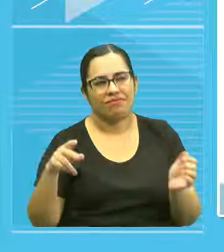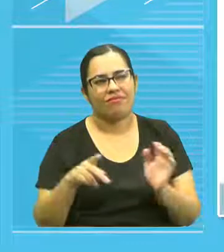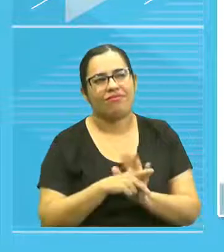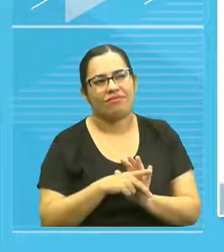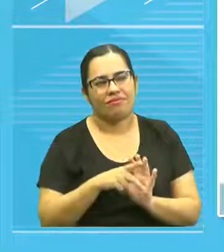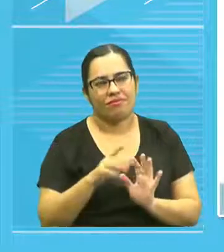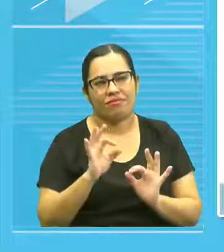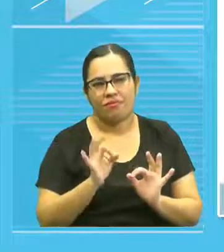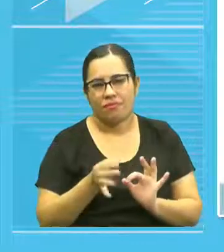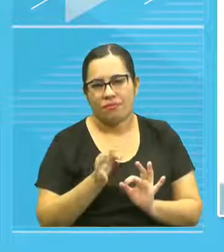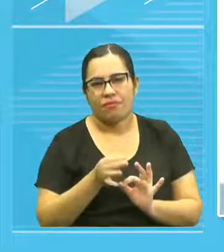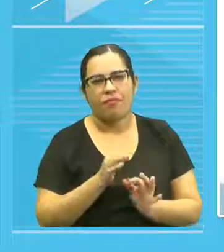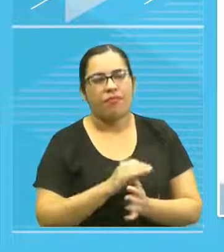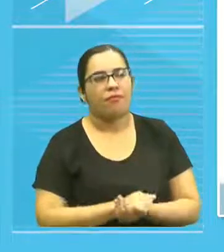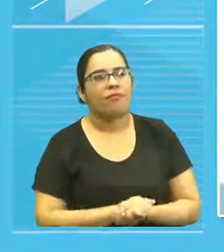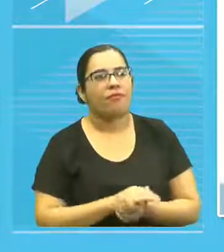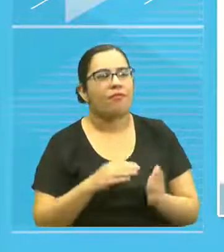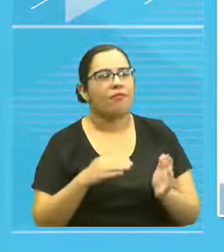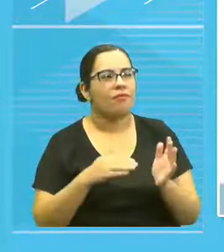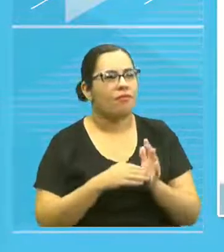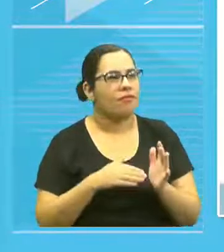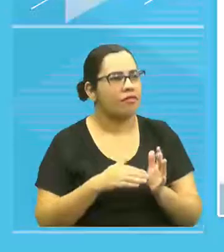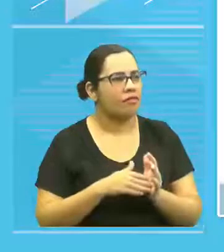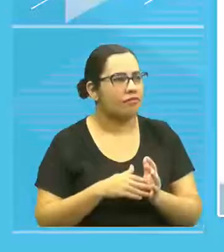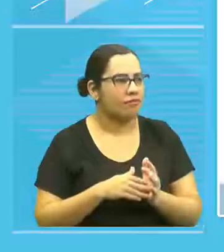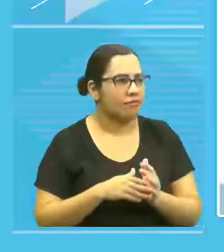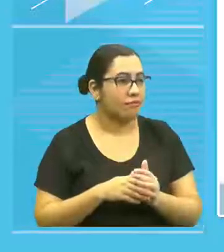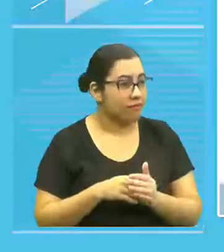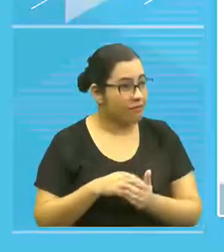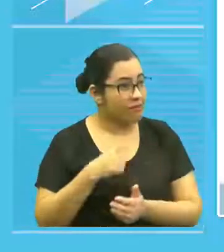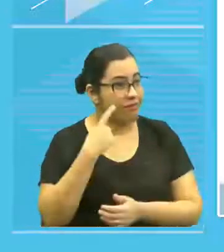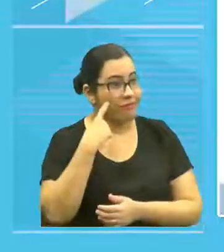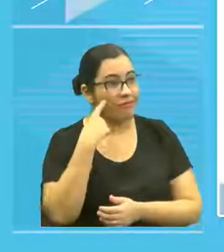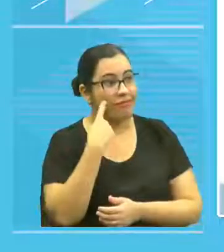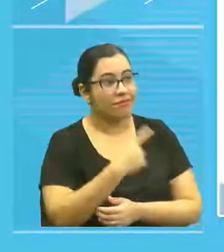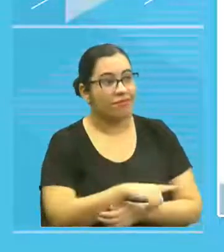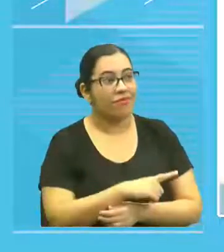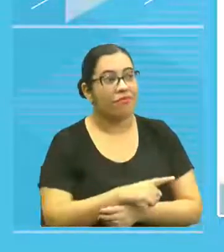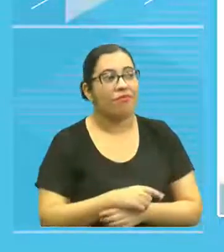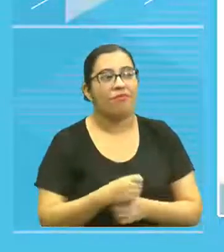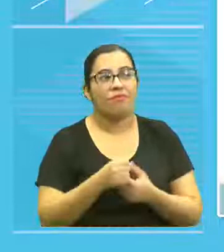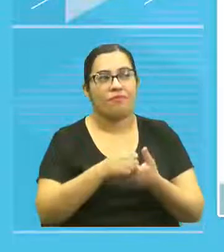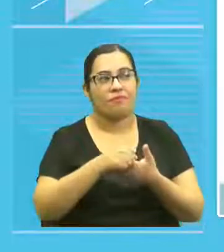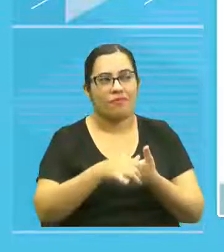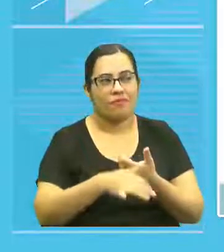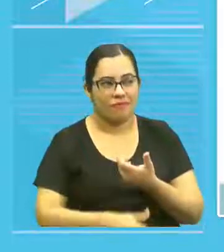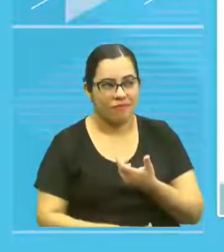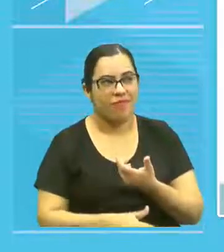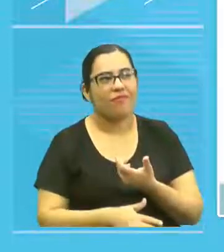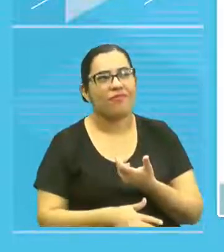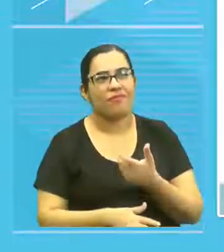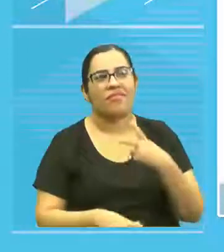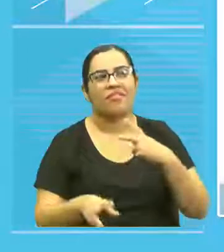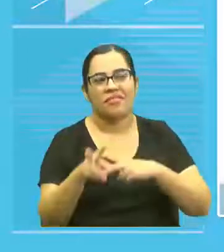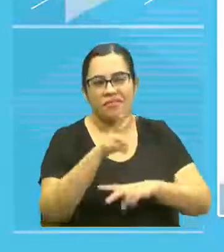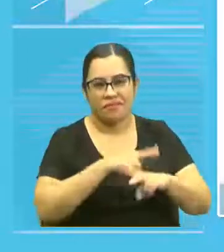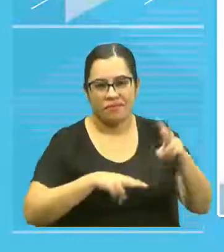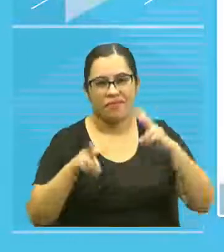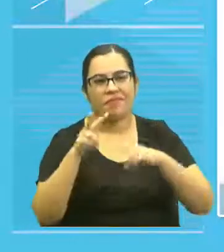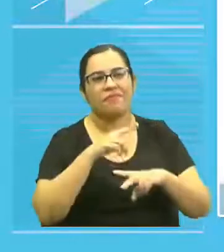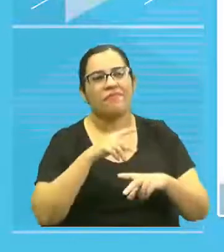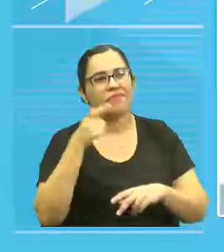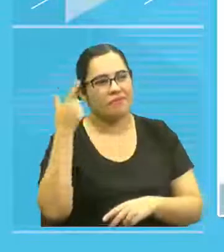faria a e por último numa topéia usada muito nas figurinhas de linguagem é bem visual